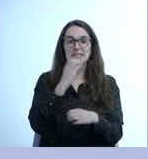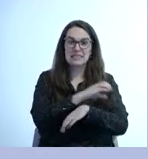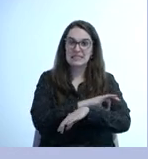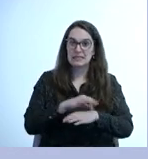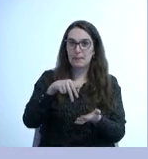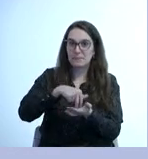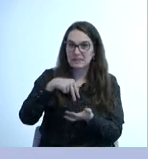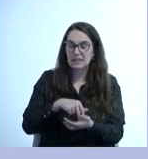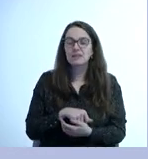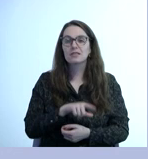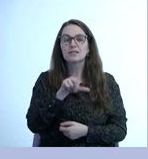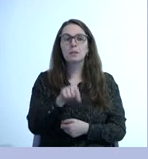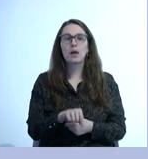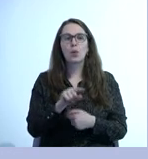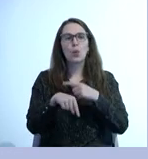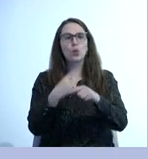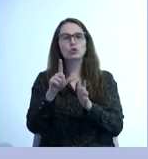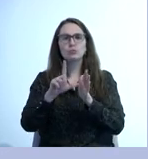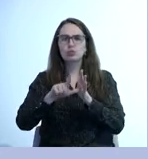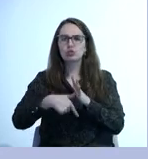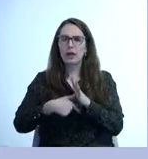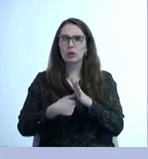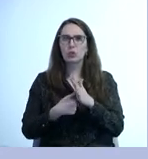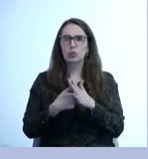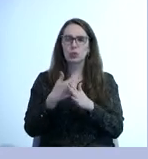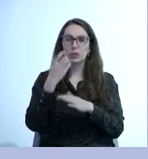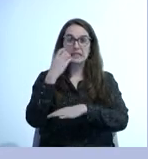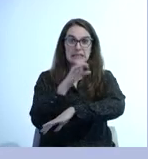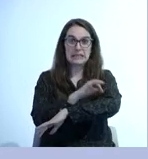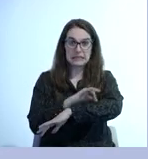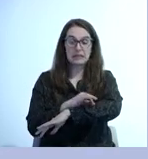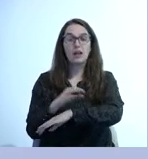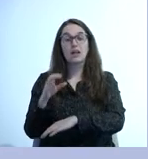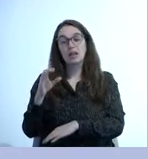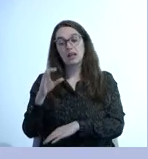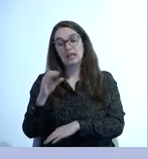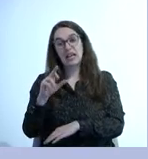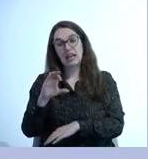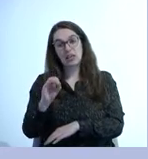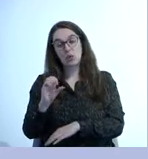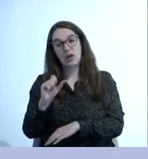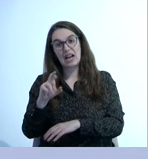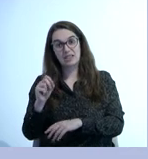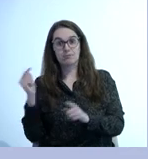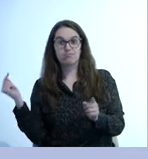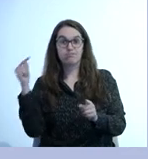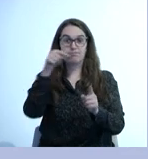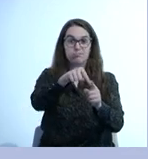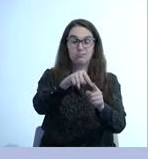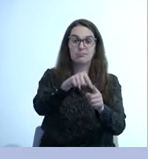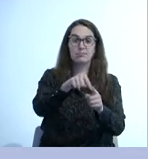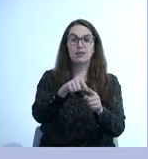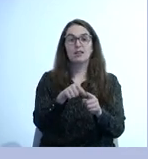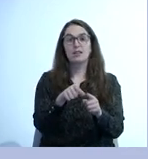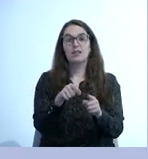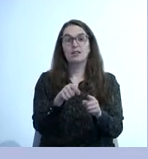mas também inclusivamente até num projeto do próprio Álvaro Siza, que o João Luís Carrilho da Graça acabou por ser o ateliê local, ou seja, hoje